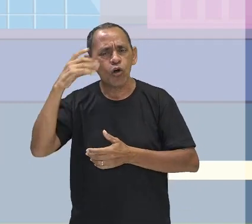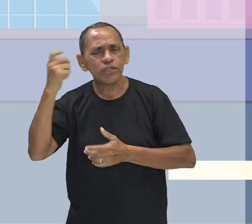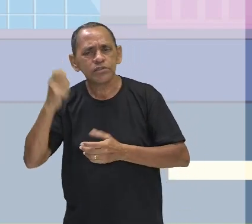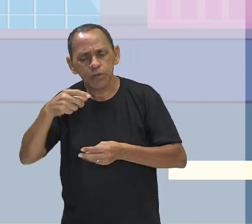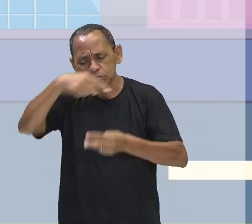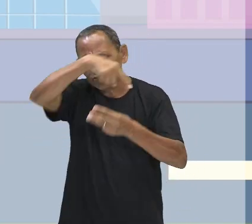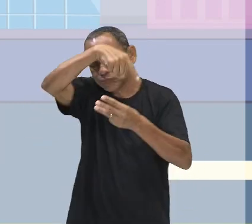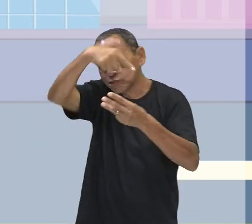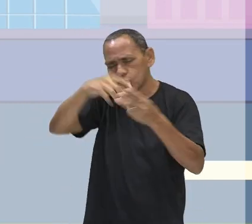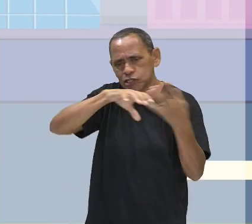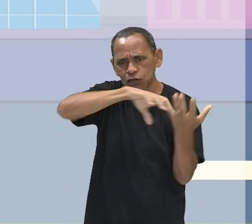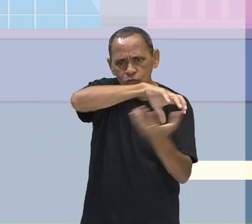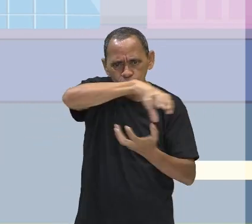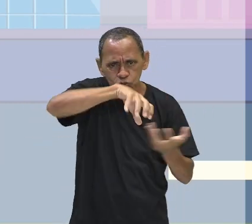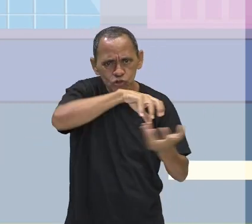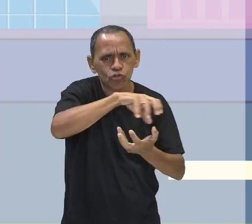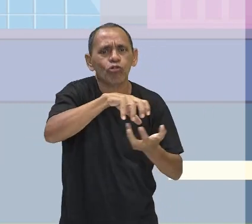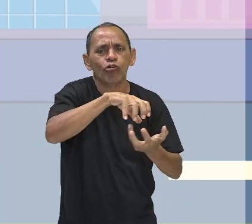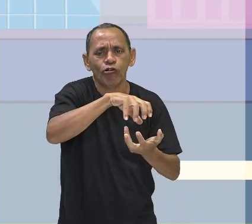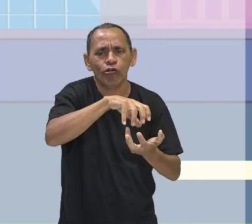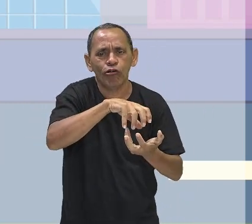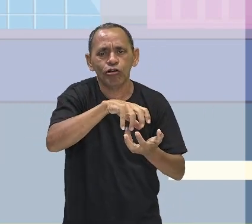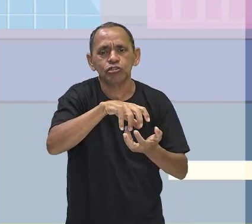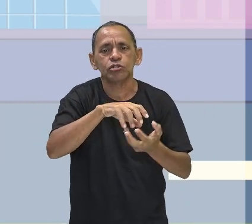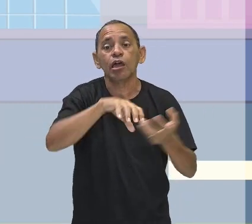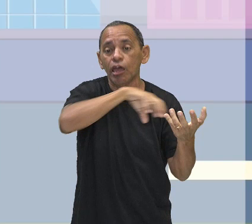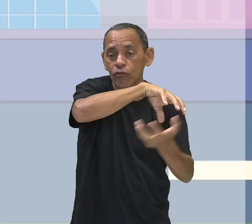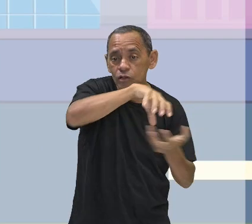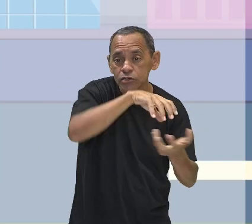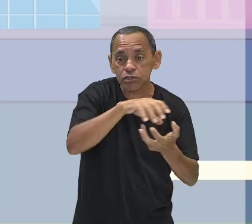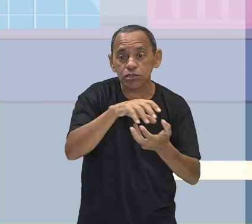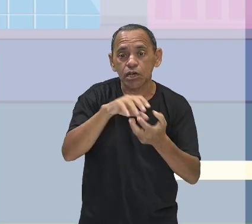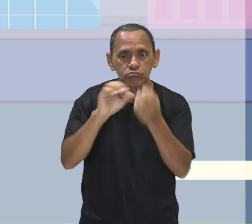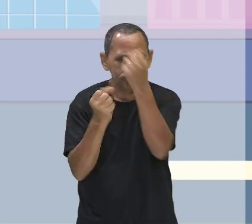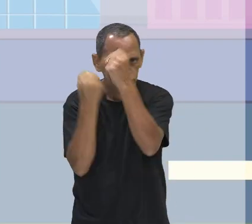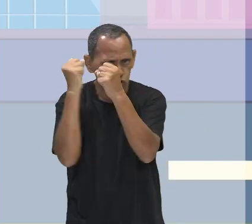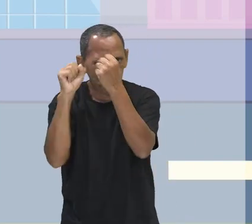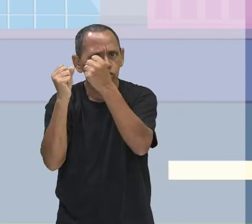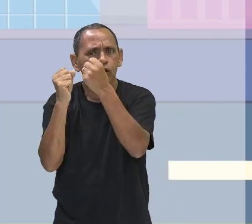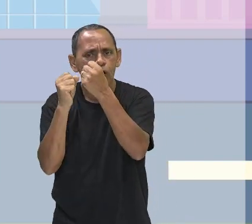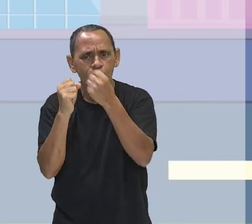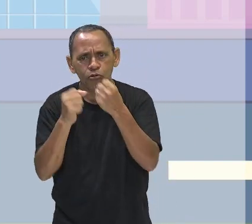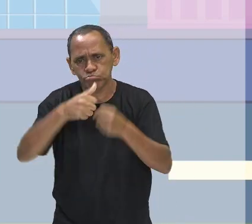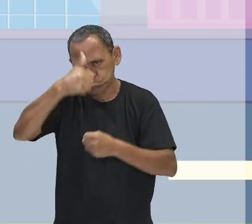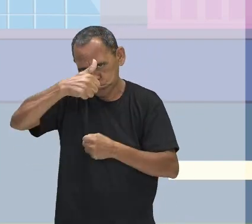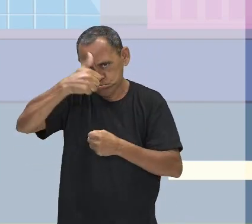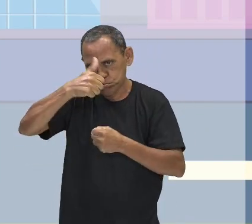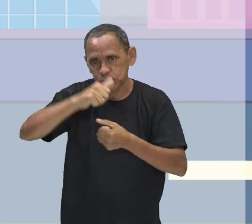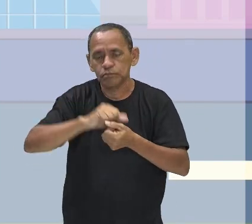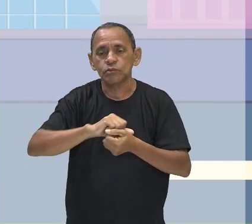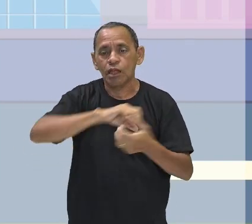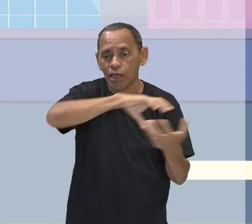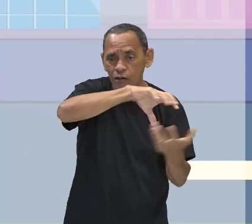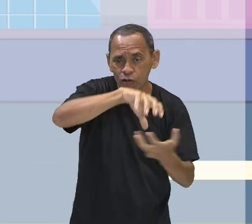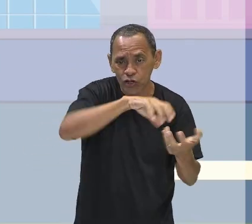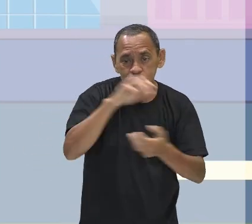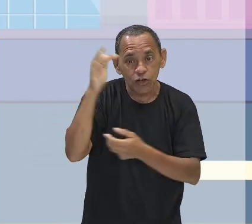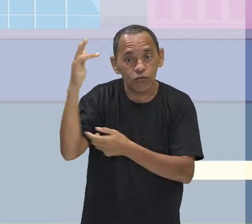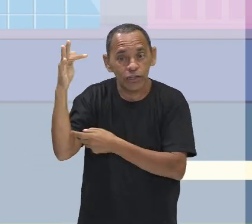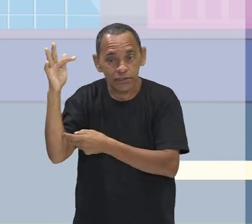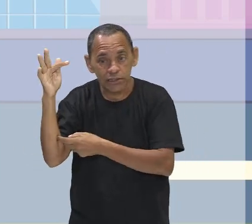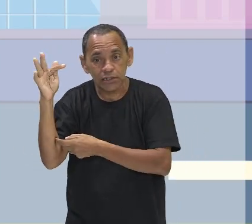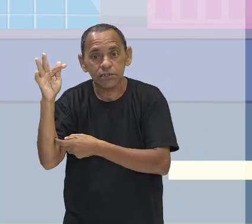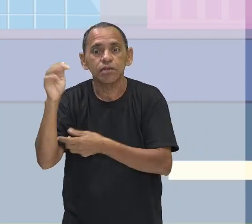grandes revoluções. Por exemplo, a Revolução Industrial foi uma dessas revoluções. Depois teve a Revolução